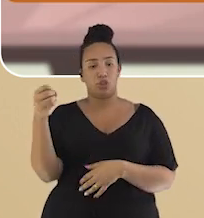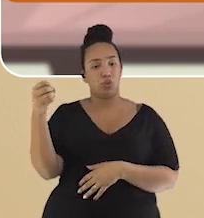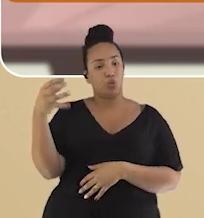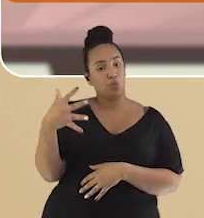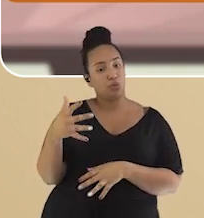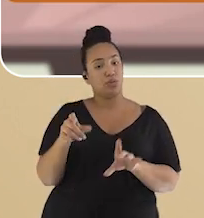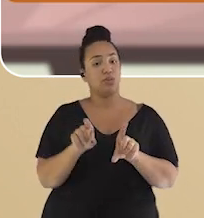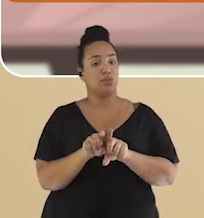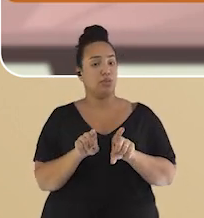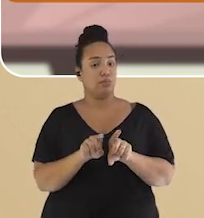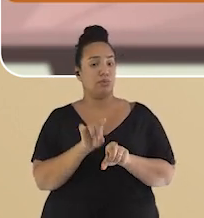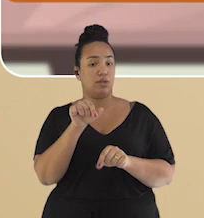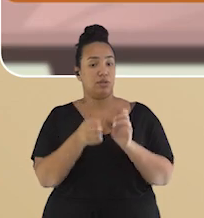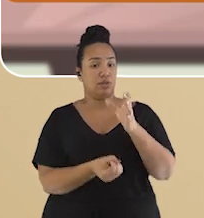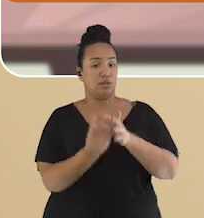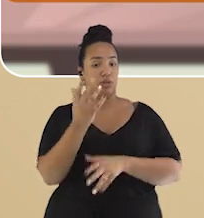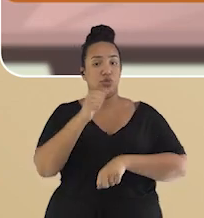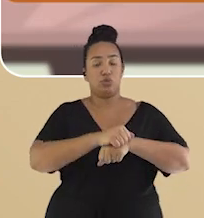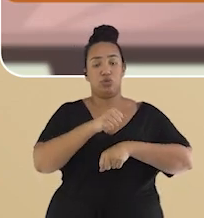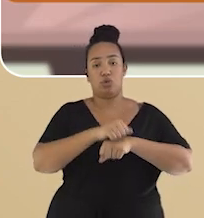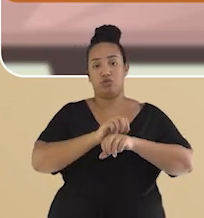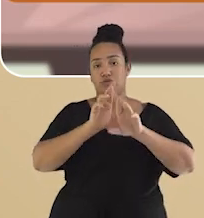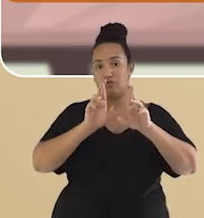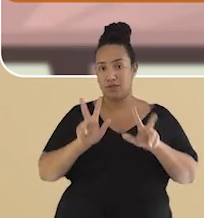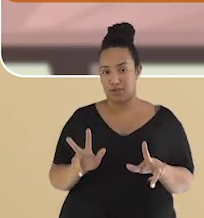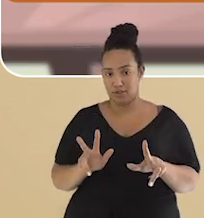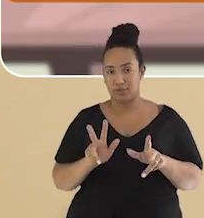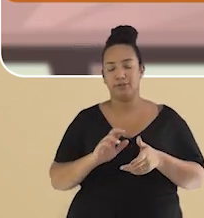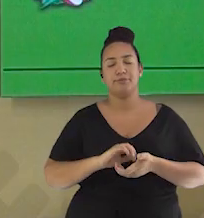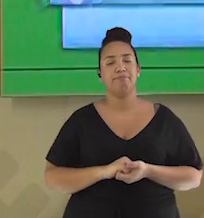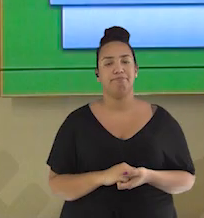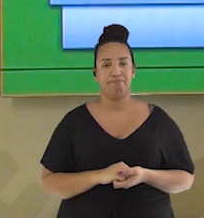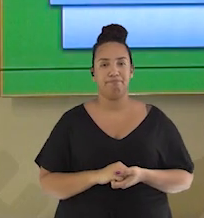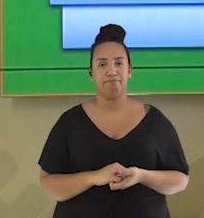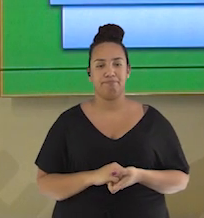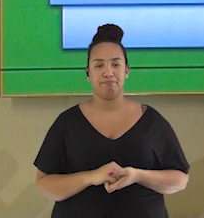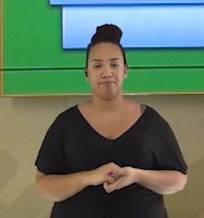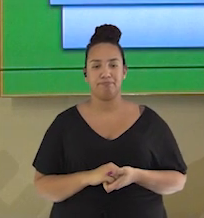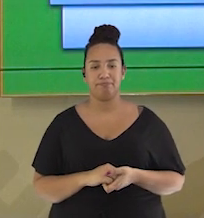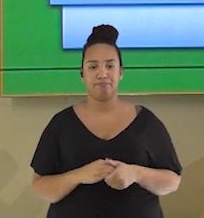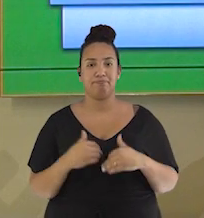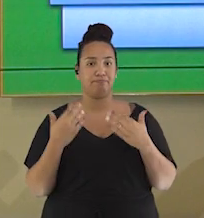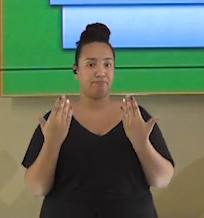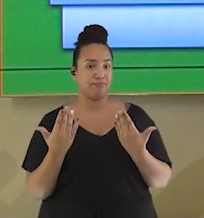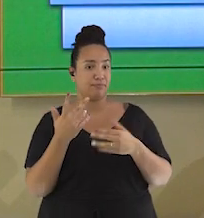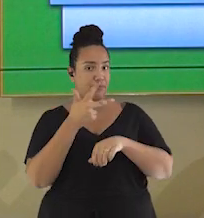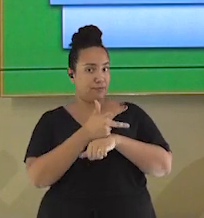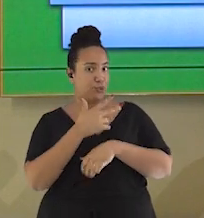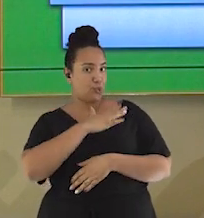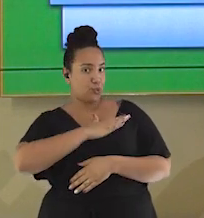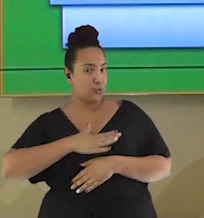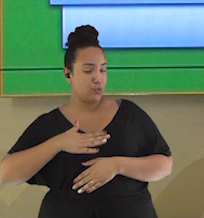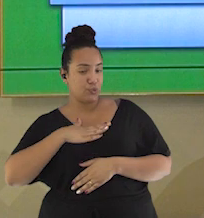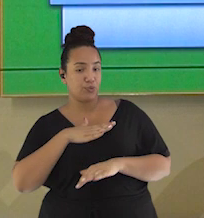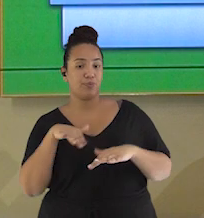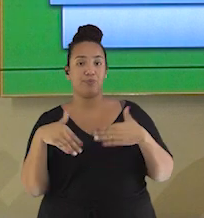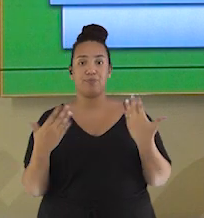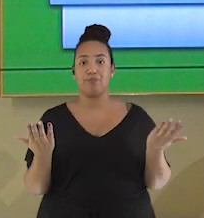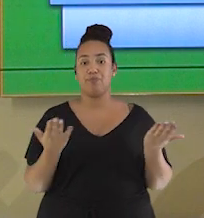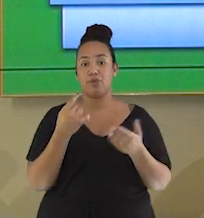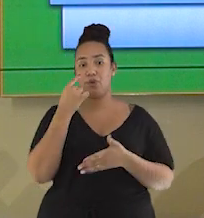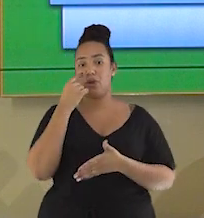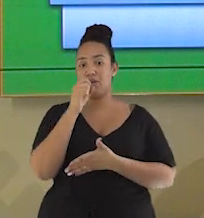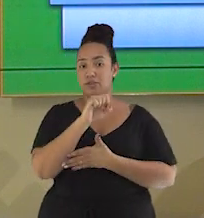luminosidade e formação de um sólido diferente dos líquidos iniciais. E aí, curtiram o vídeo? Agora está aqui a